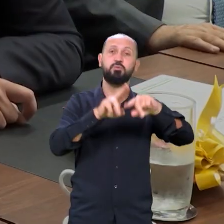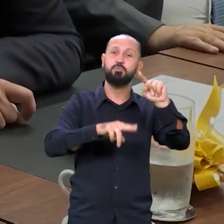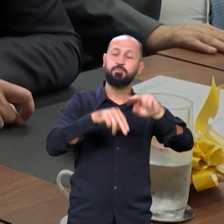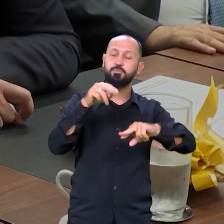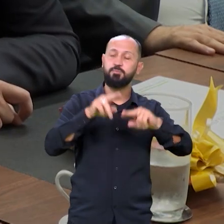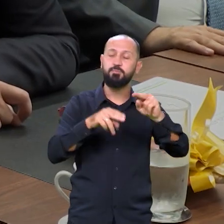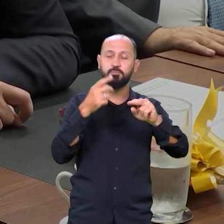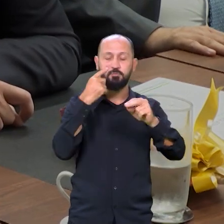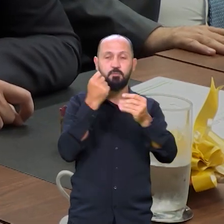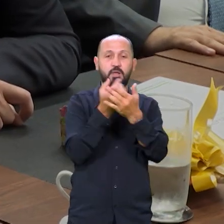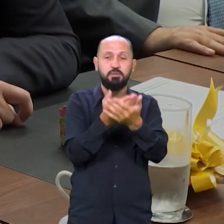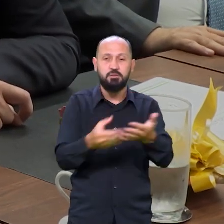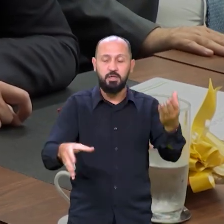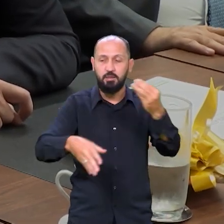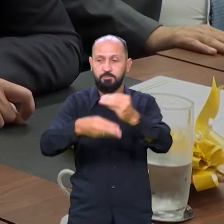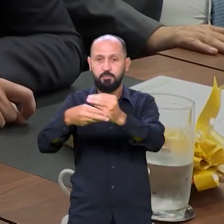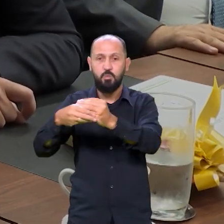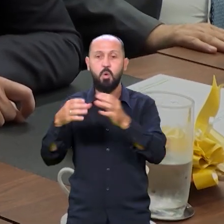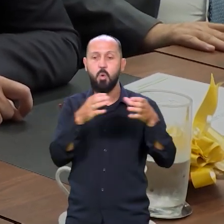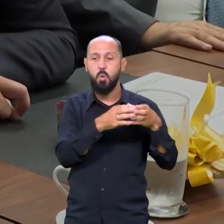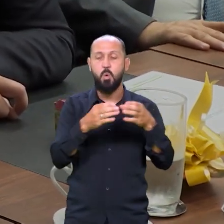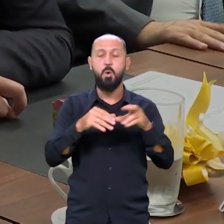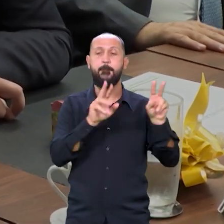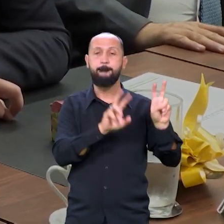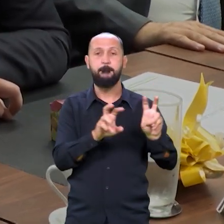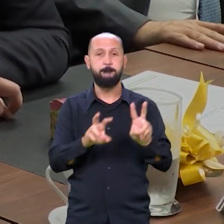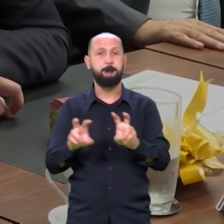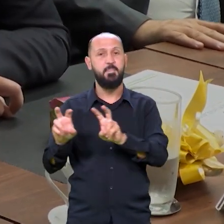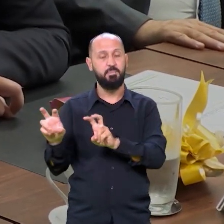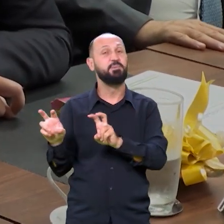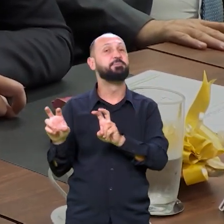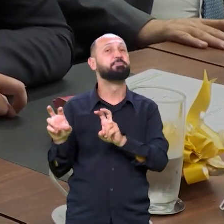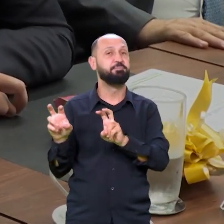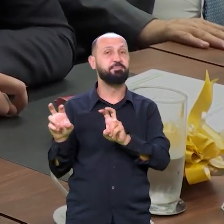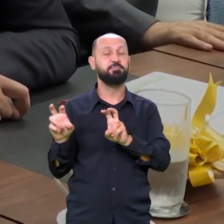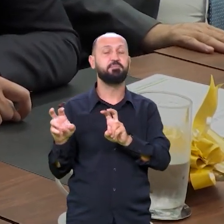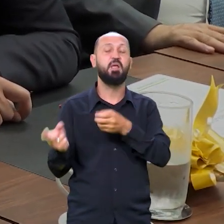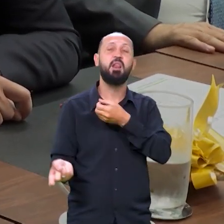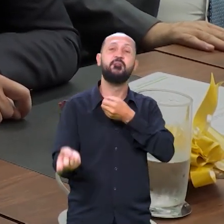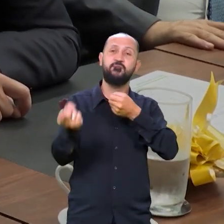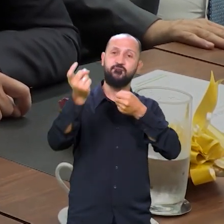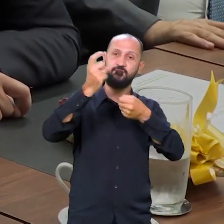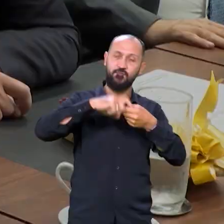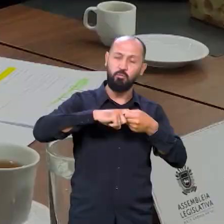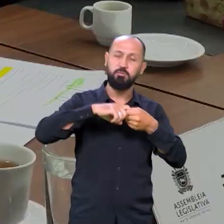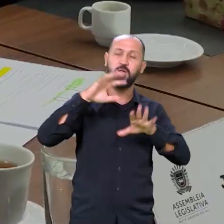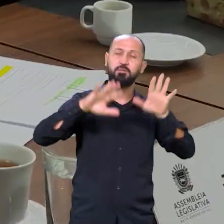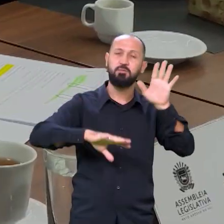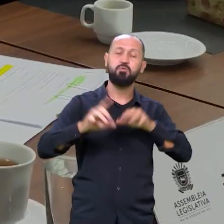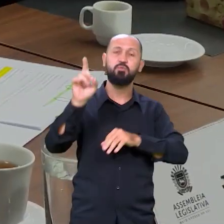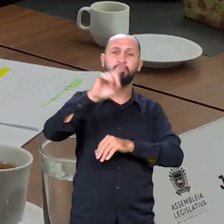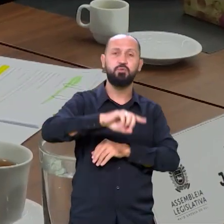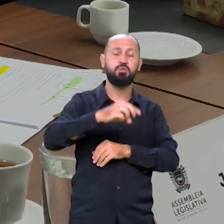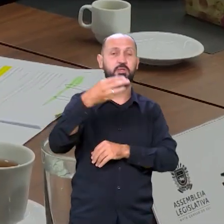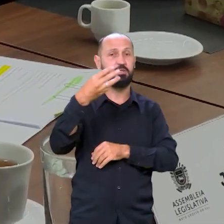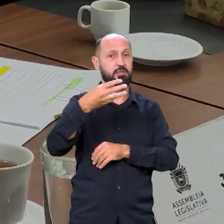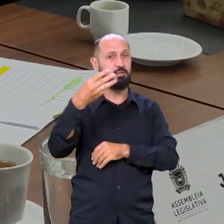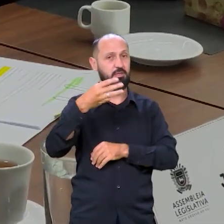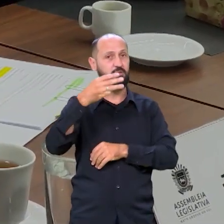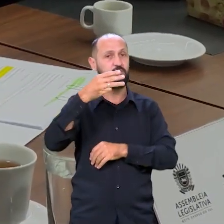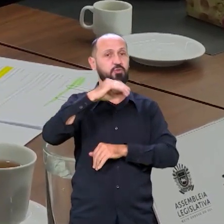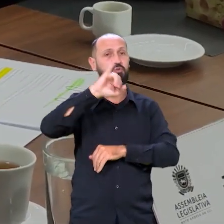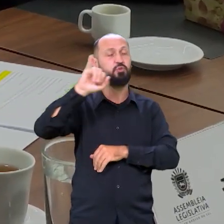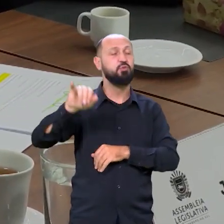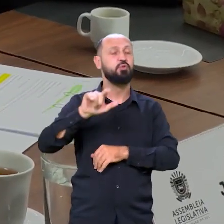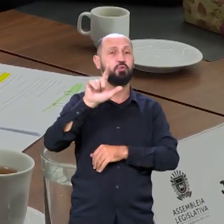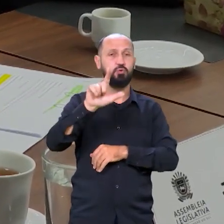dia 29 de junho, as emendas serão distribuídas para as comissões temáticas da Casa de Leis. A devolução deve